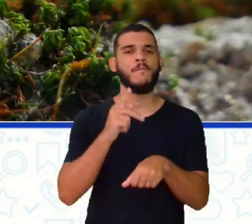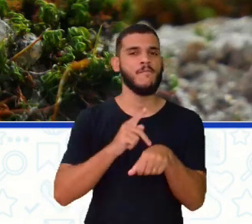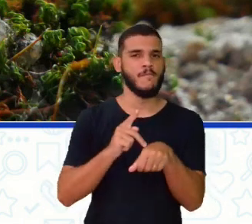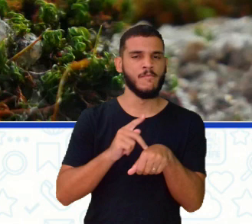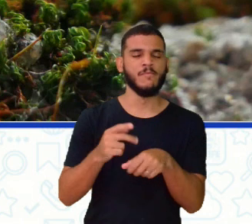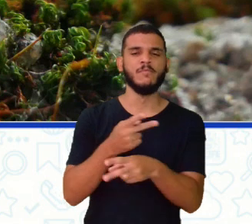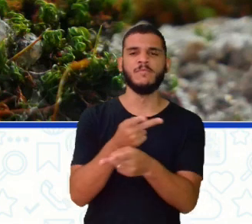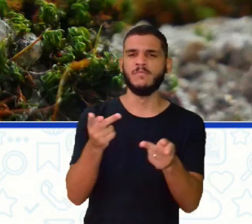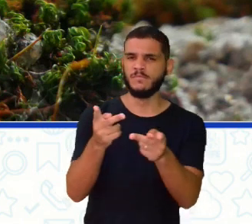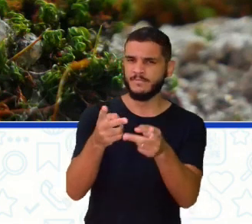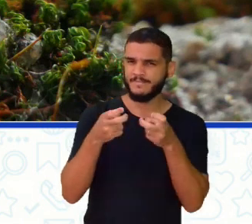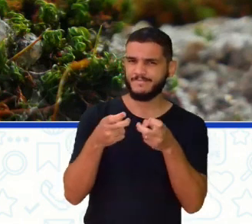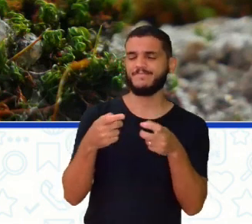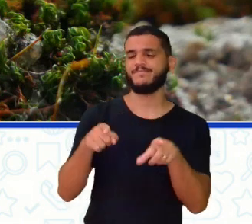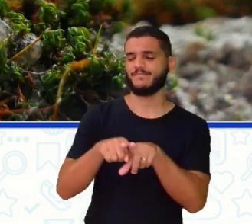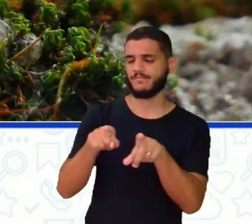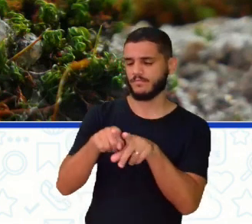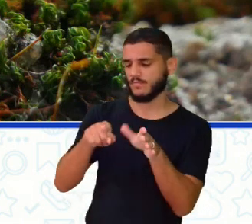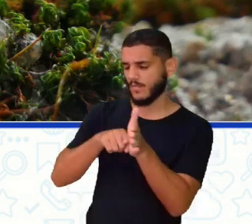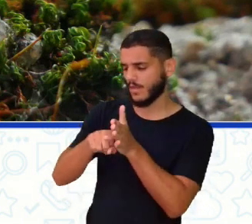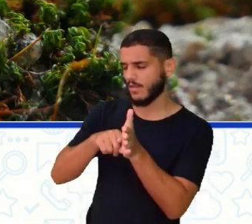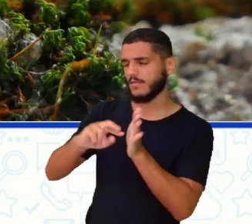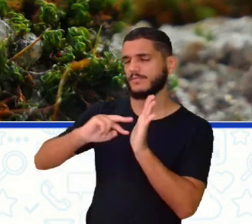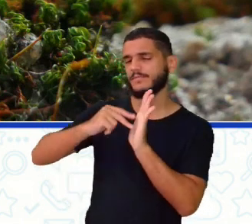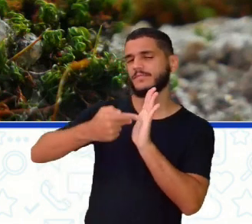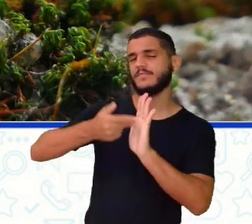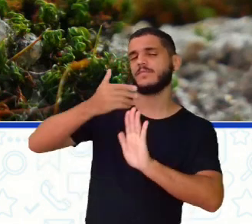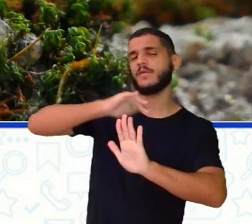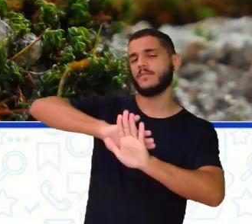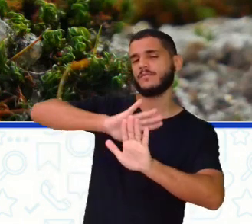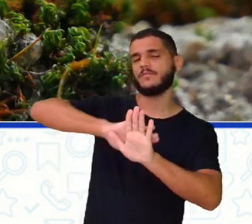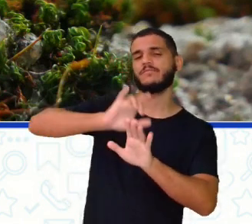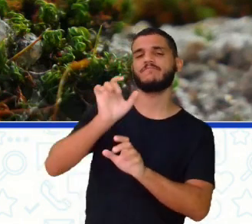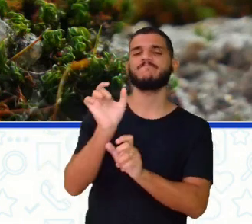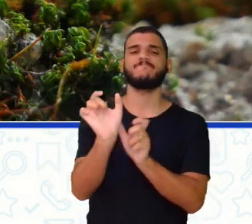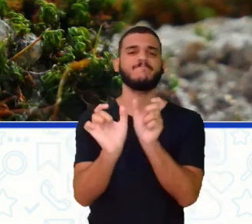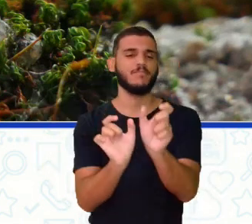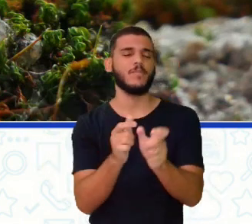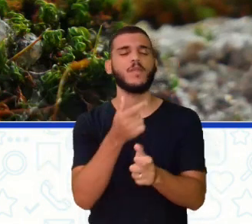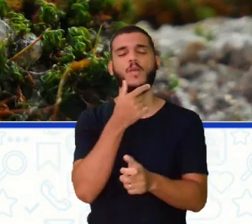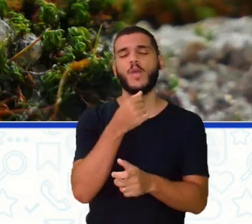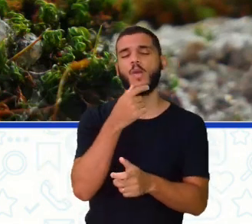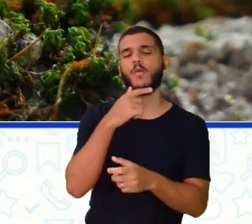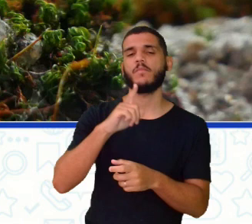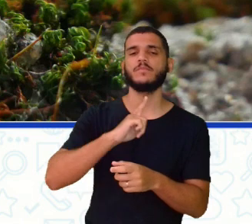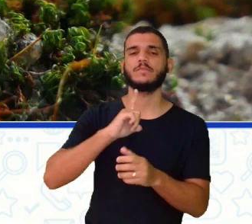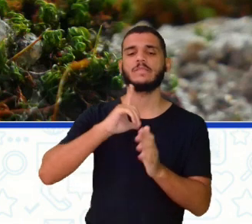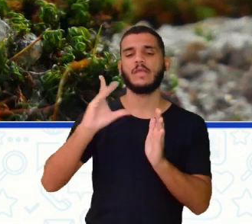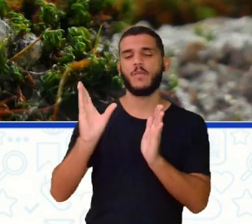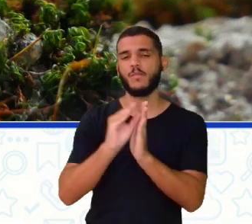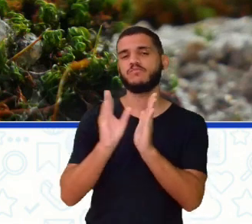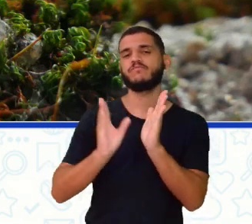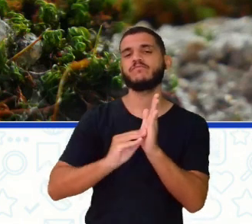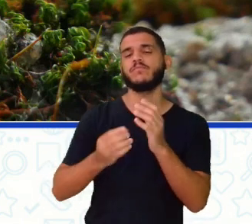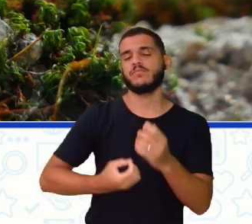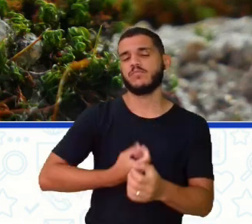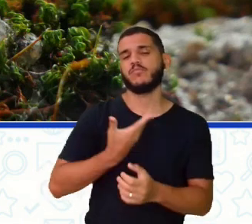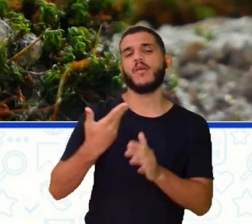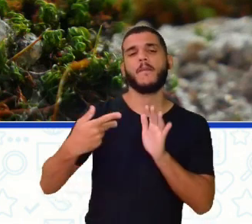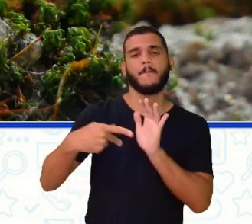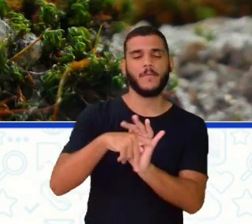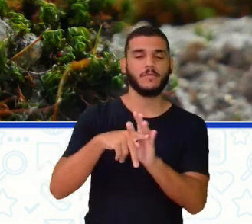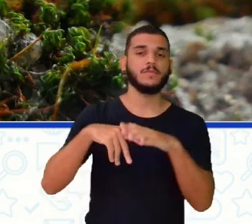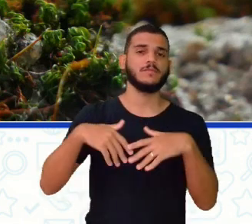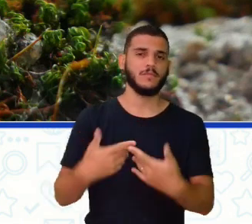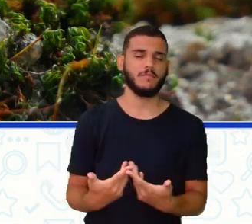depois analisarmos, não é, o significado dessas palavras que Manuel de Barros vai compondo, não é, sua poesia,